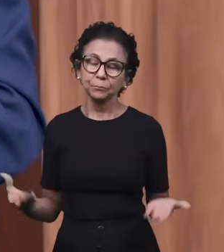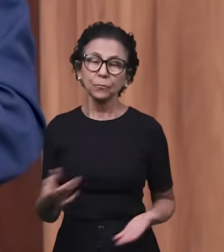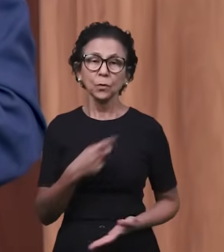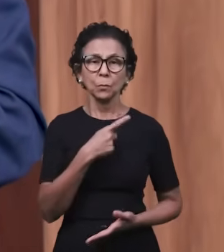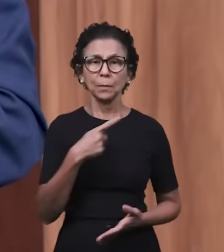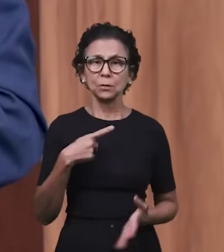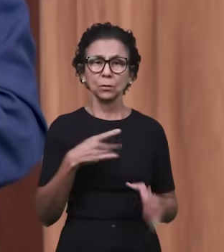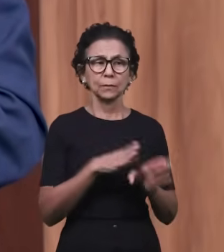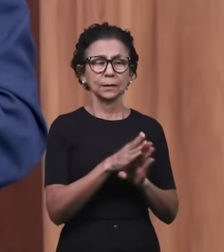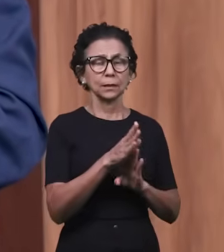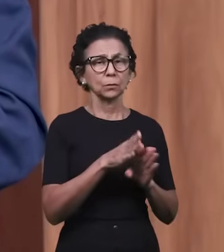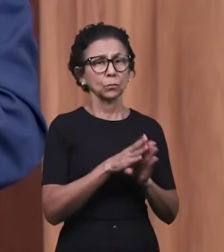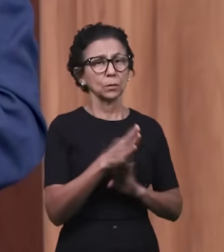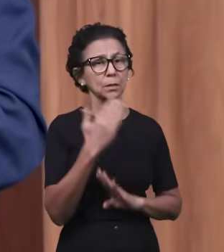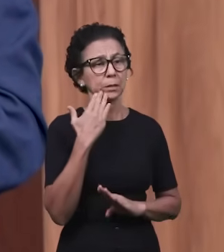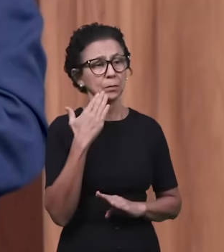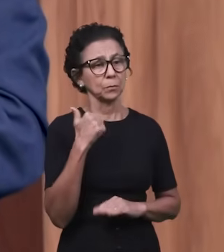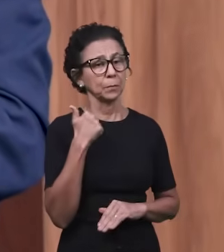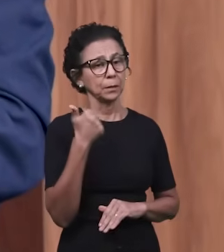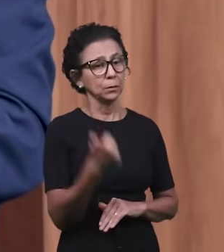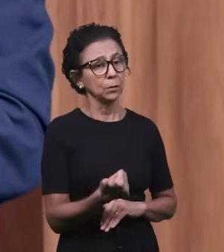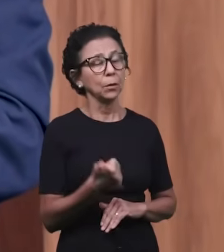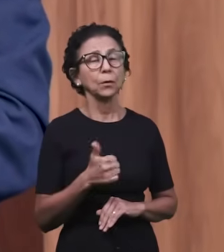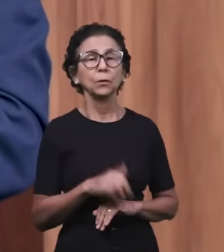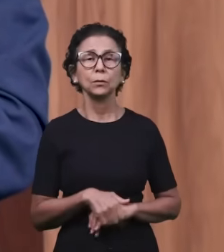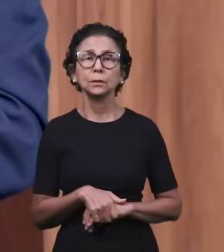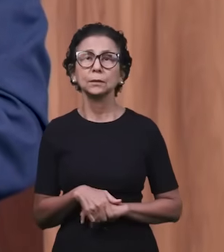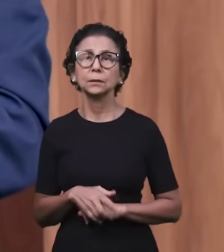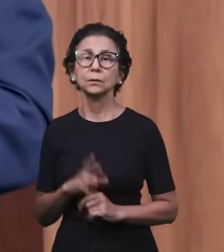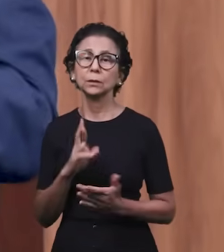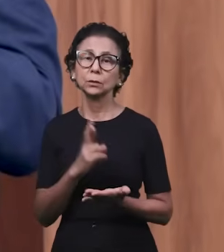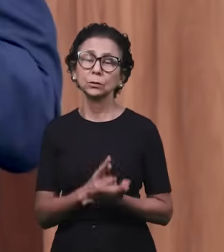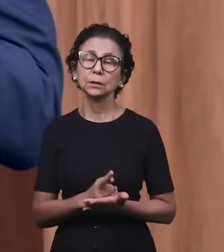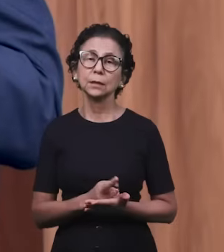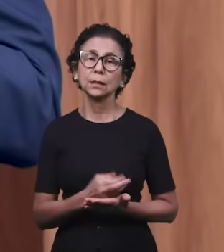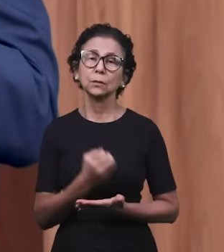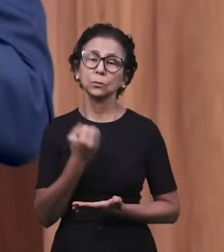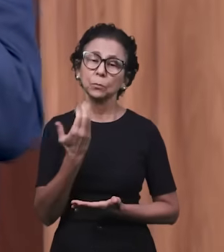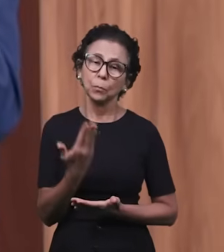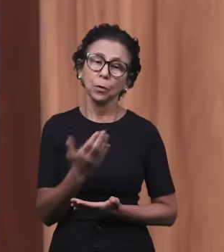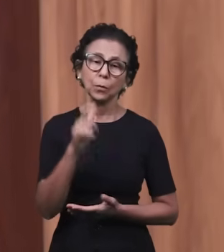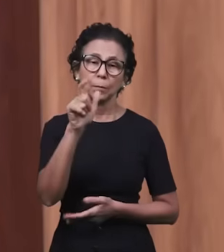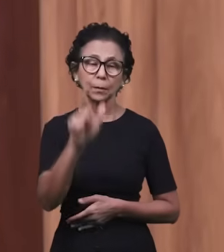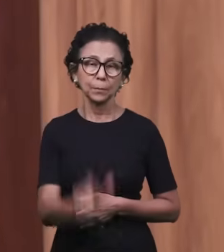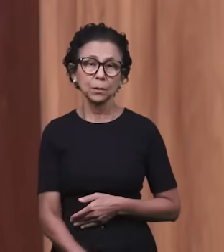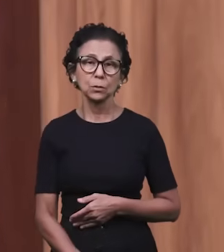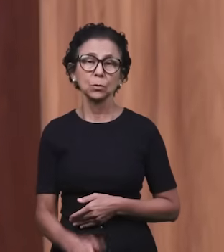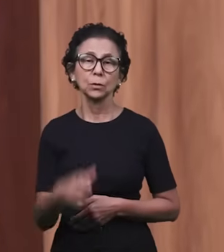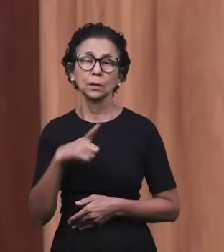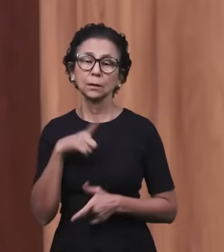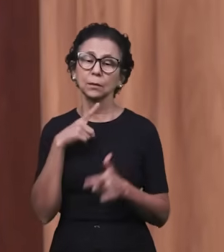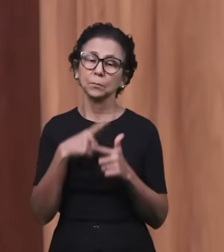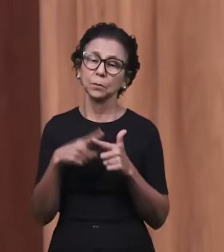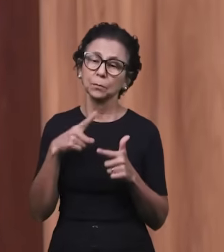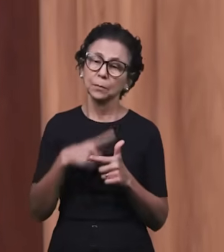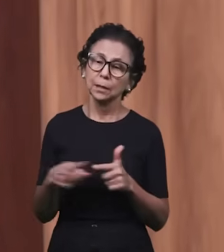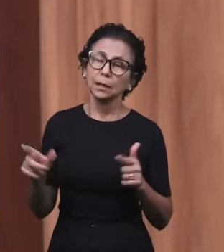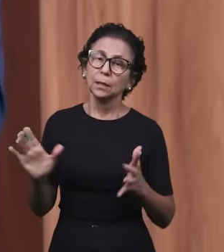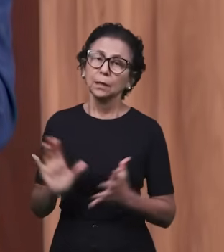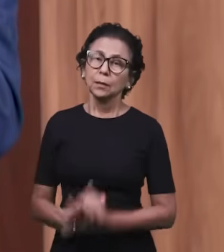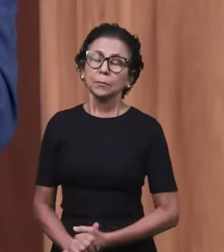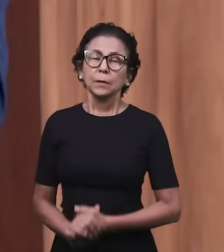uma instrumentalidade maior, e isso vai ser benéfico para a ovelha. Eu me preservo a ovelha,